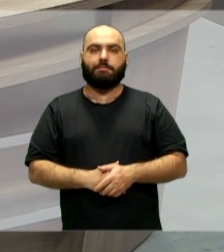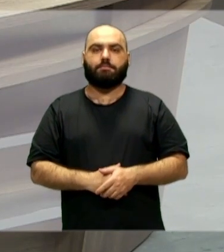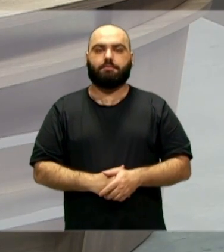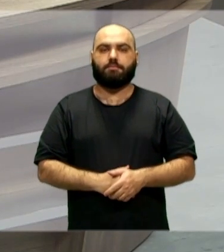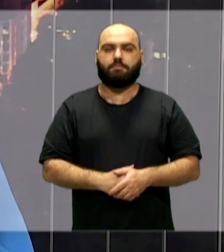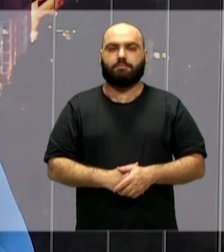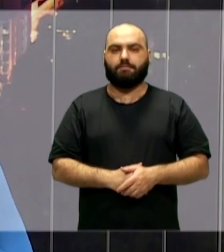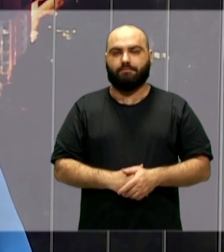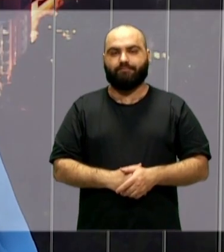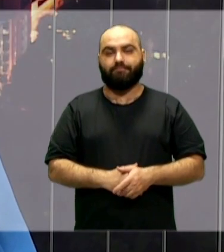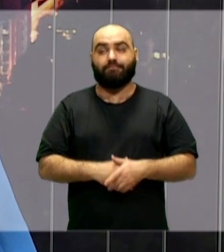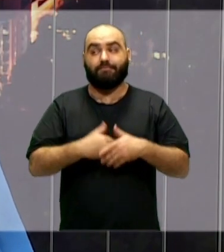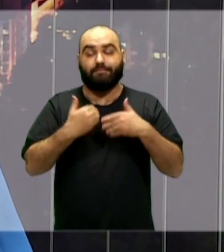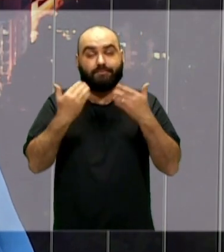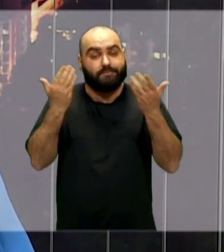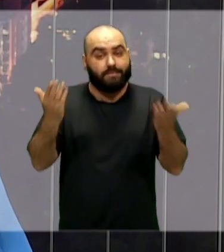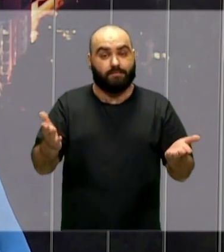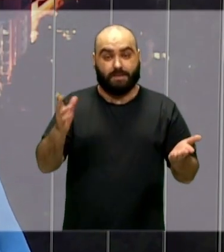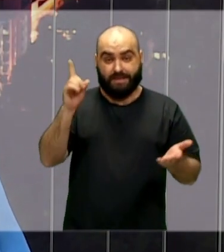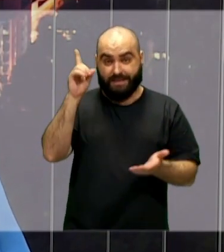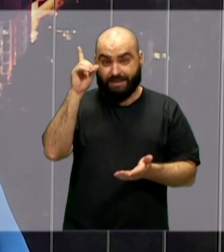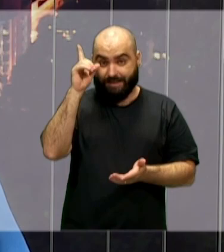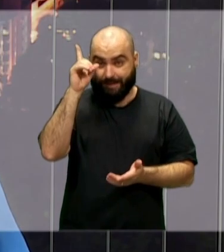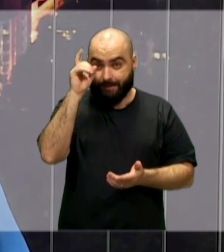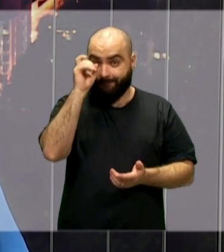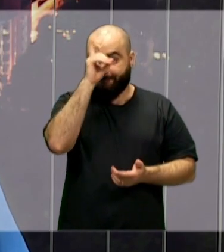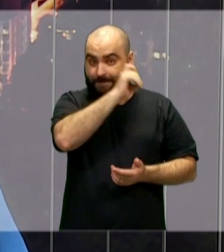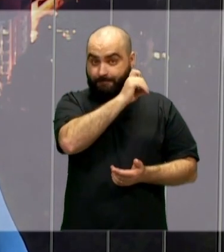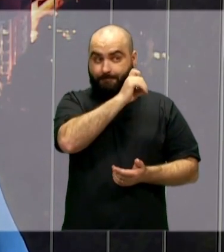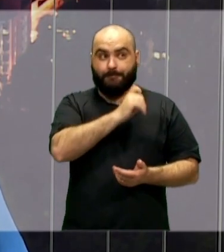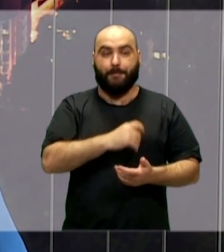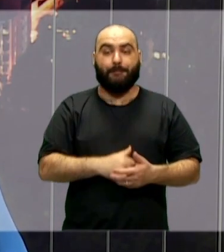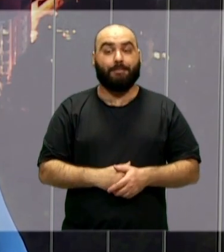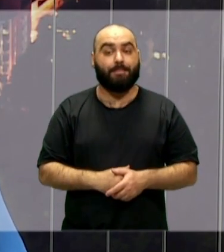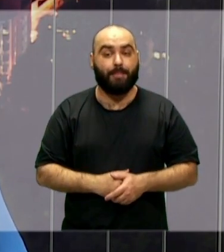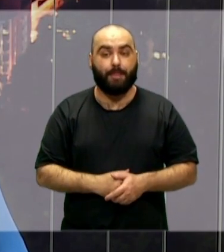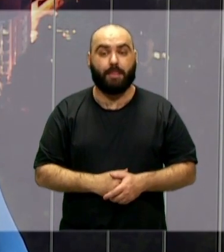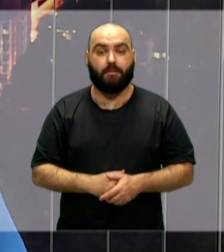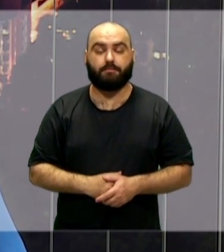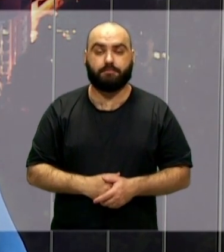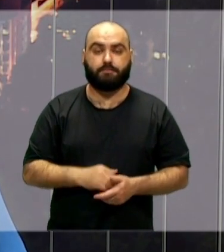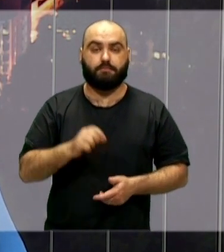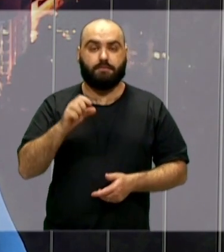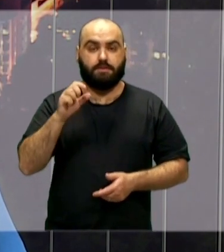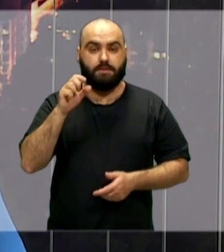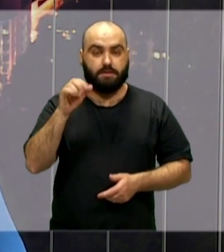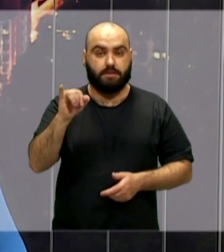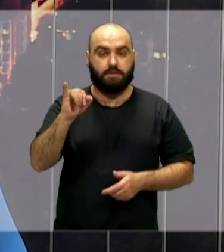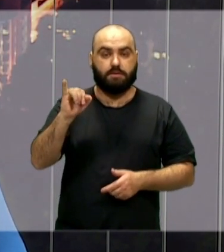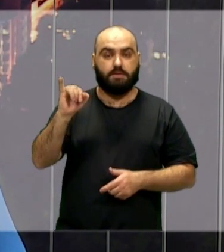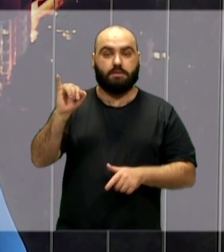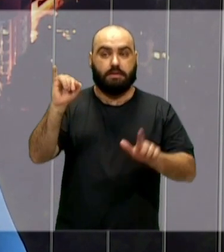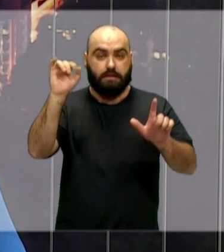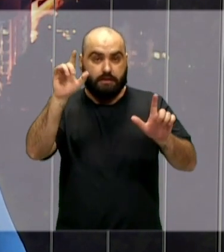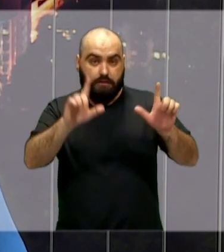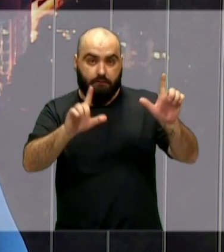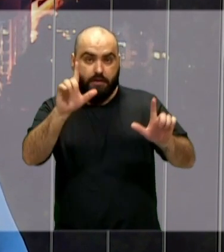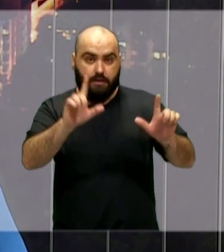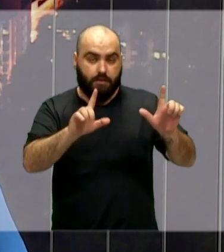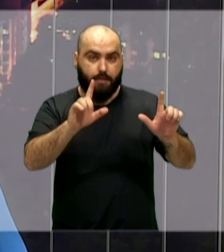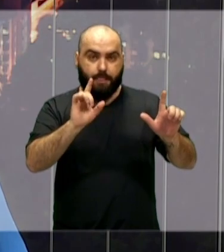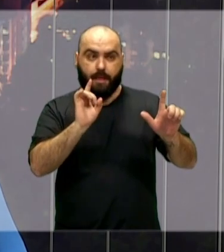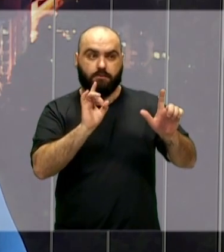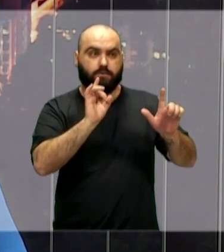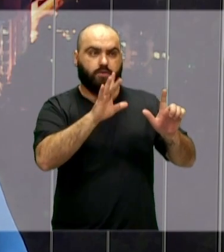É complexo, porque assim, se a gente está sendo representadas na televisão com uma narrativa que não é apenas só da sexualização,